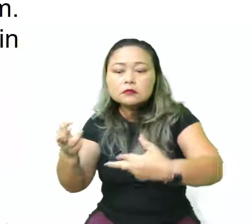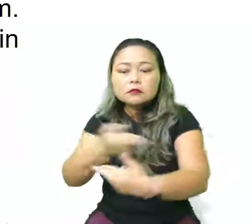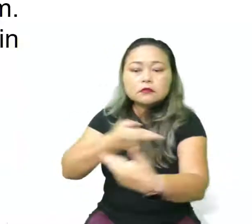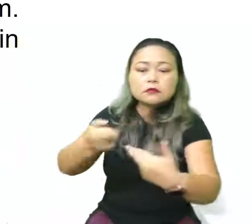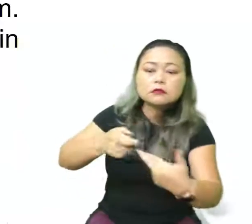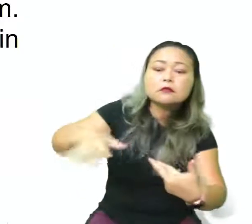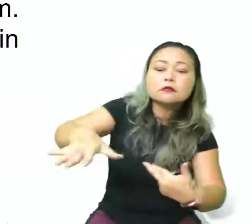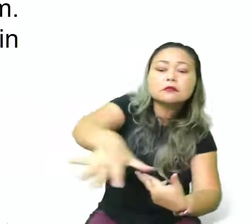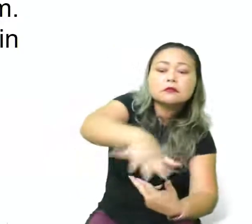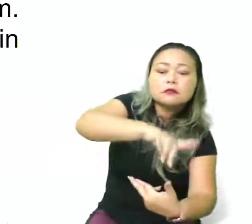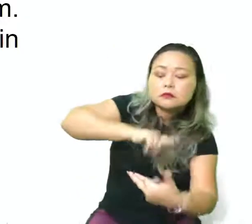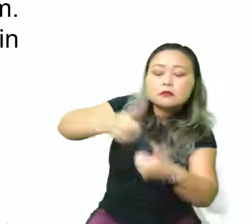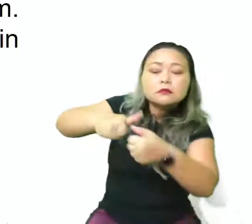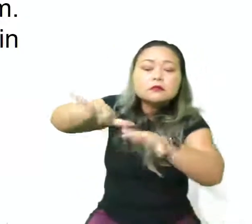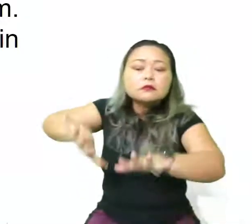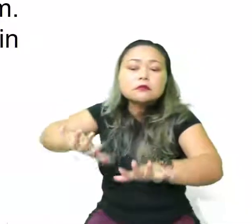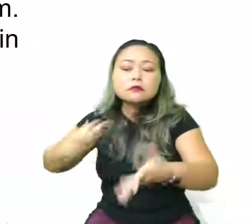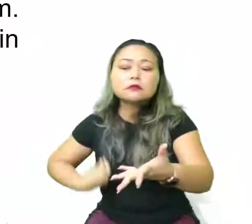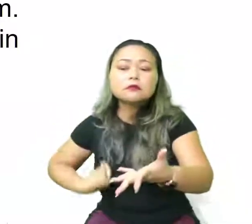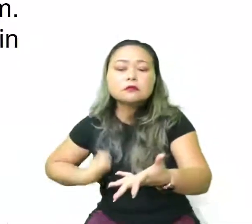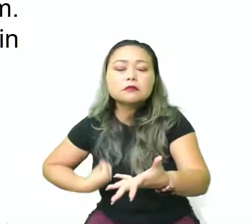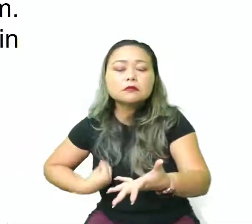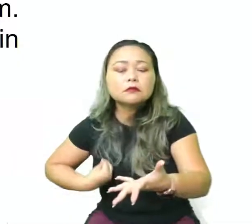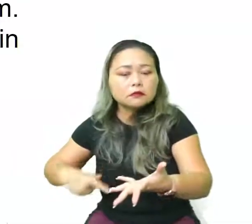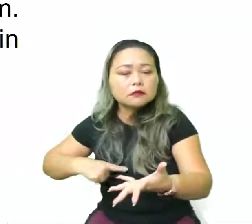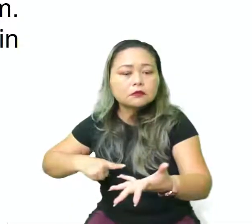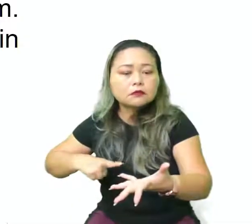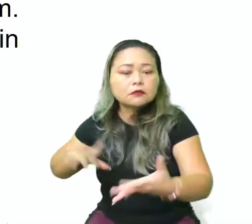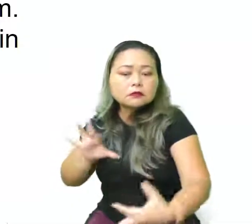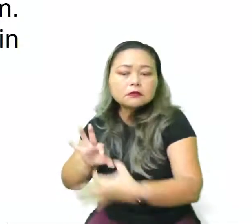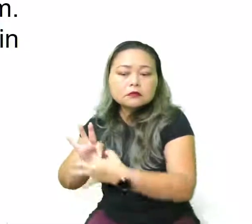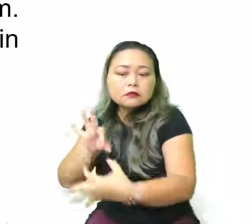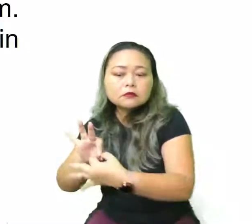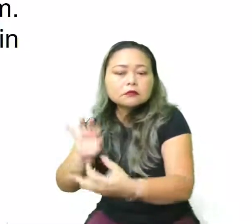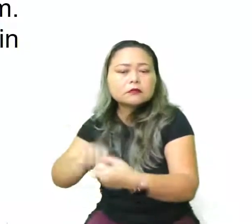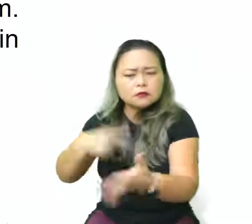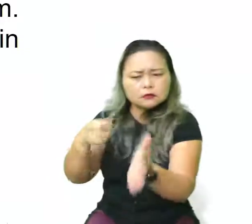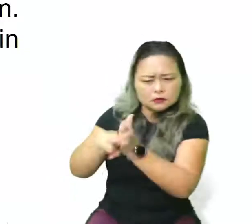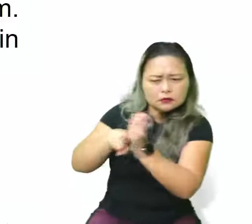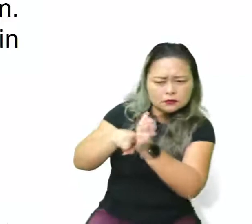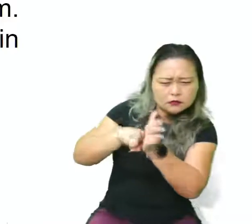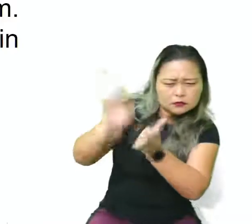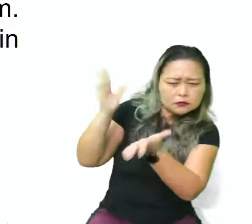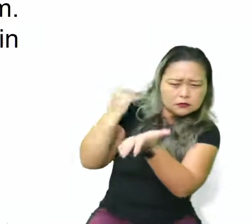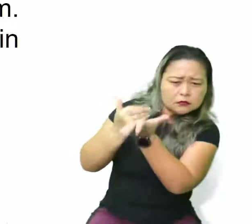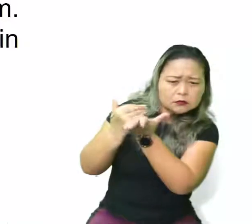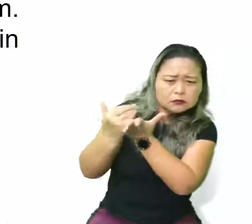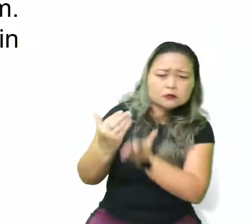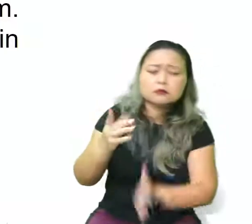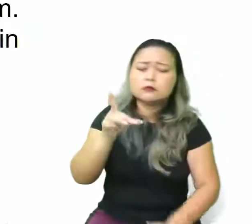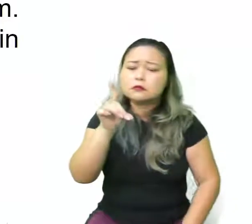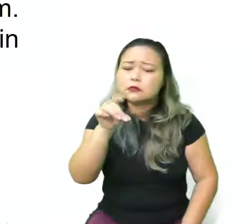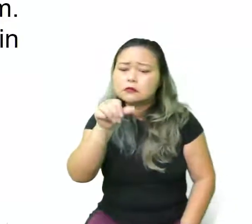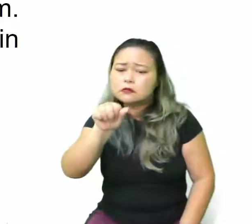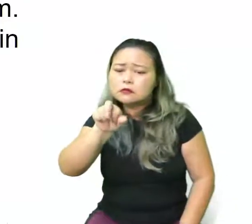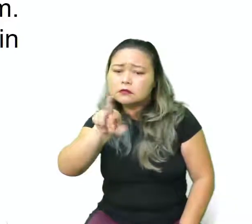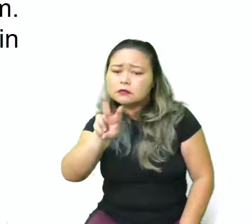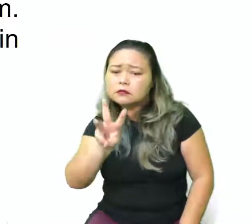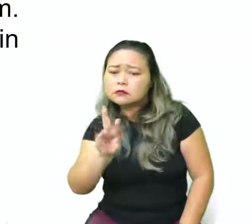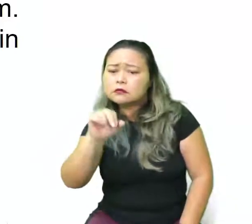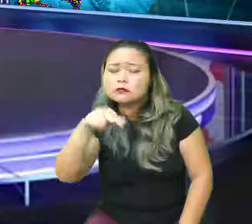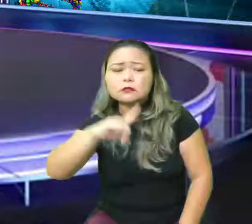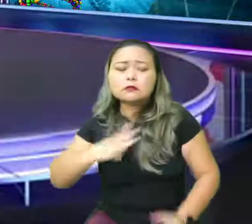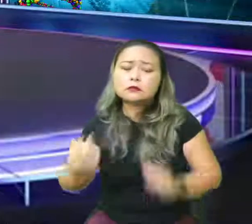meio ambiente, onde eles habitam, né? E essa foi uma pesquisa lá, que a gente falou lá no início de Charles Darwin, lembram? Né, onde